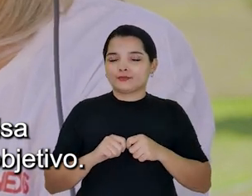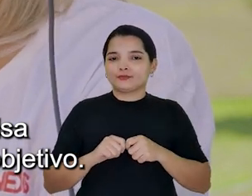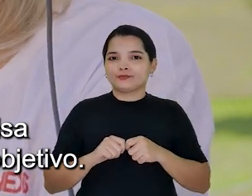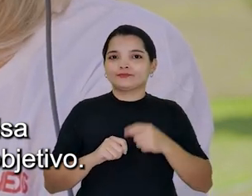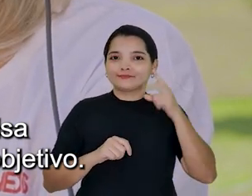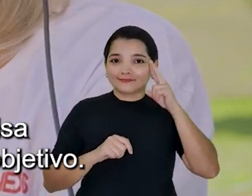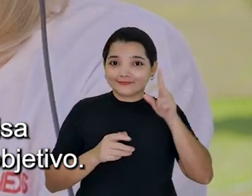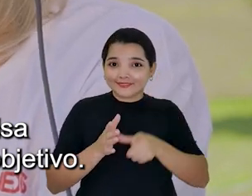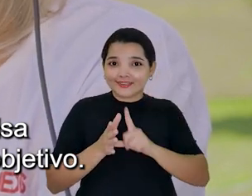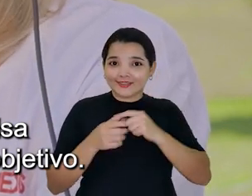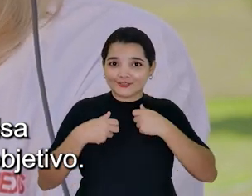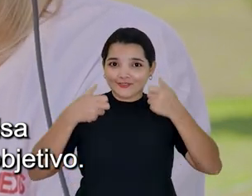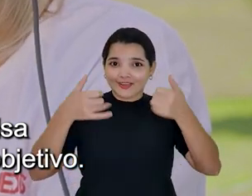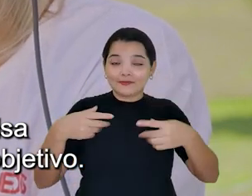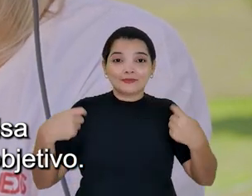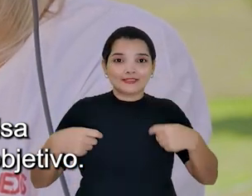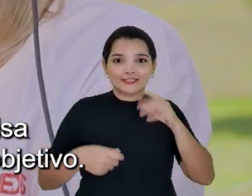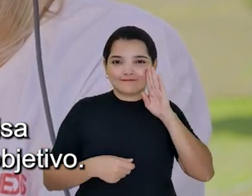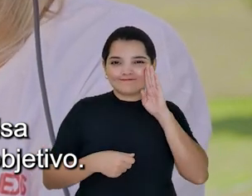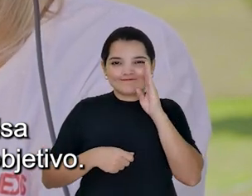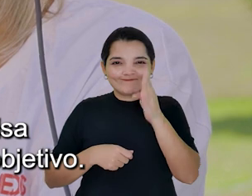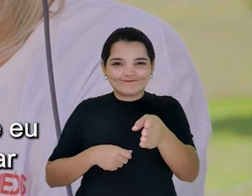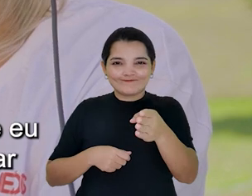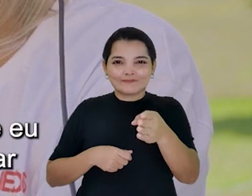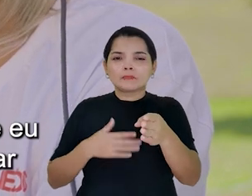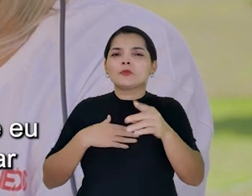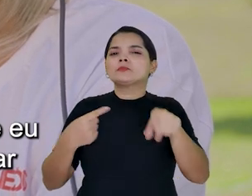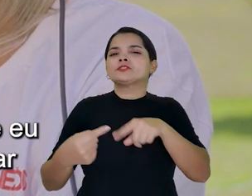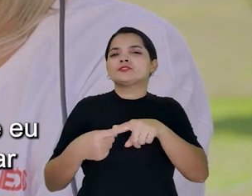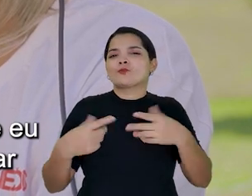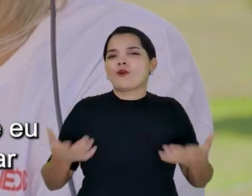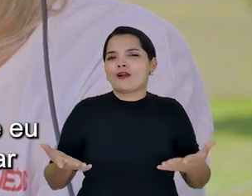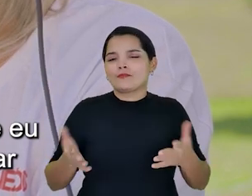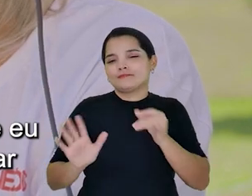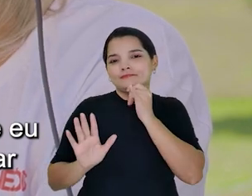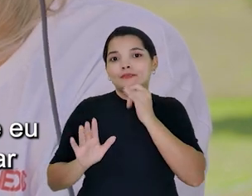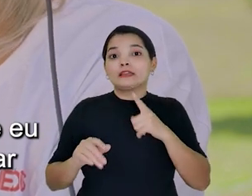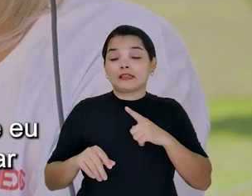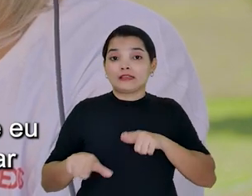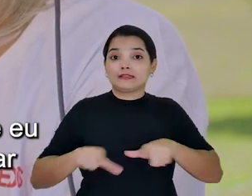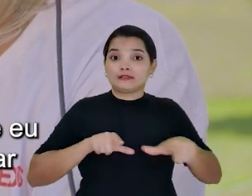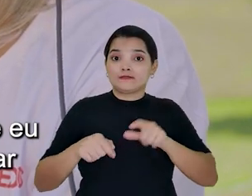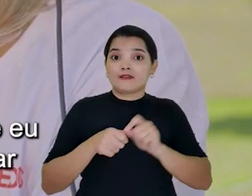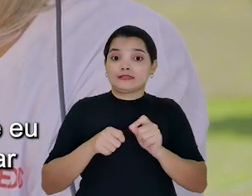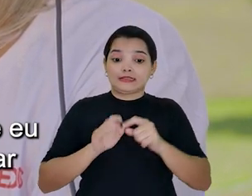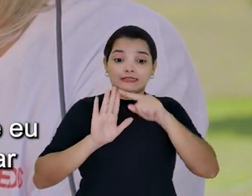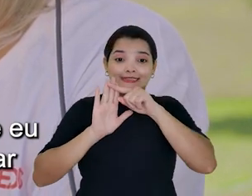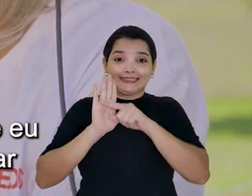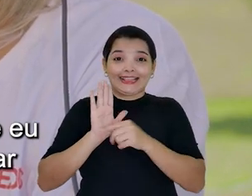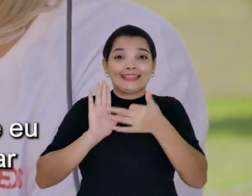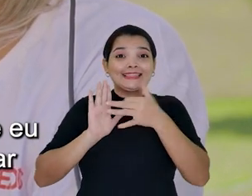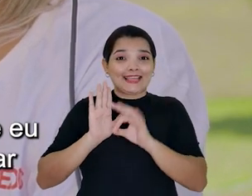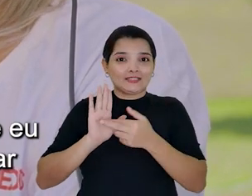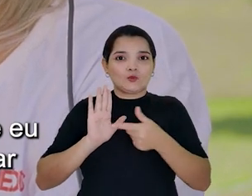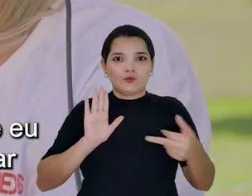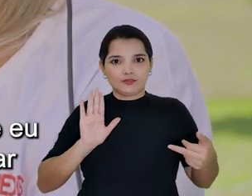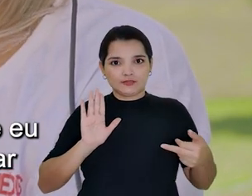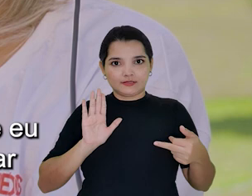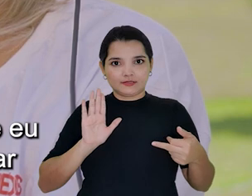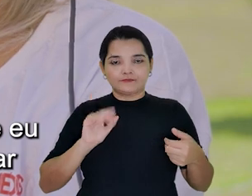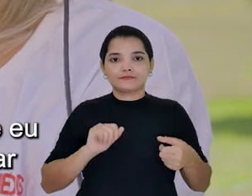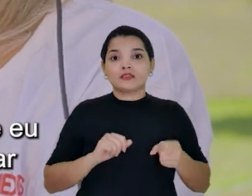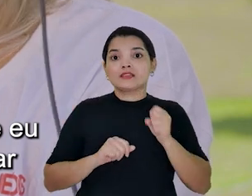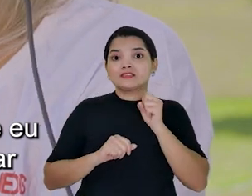gente precisa ter um Norte para onde eu quero ir Qual o meu objetivo não então eu tenho lá uma lista de 10 coisas eh Se eu